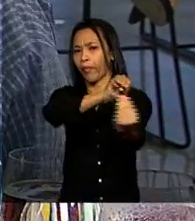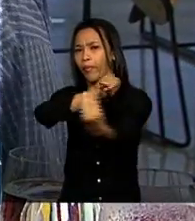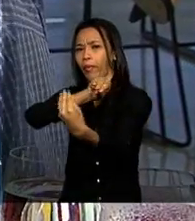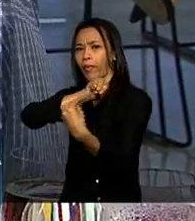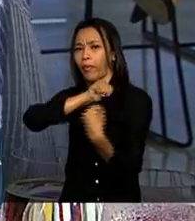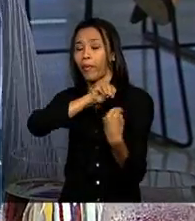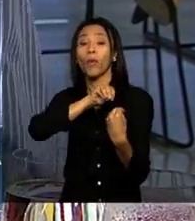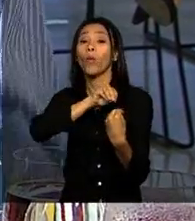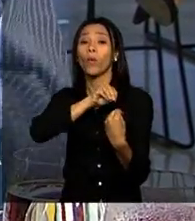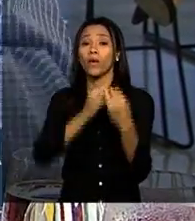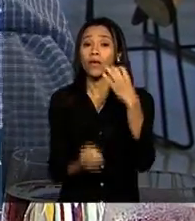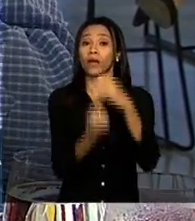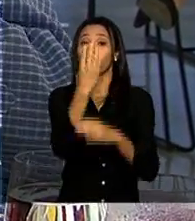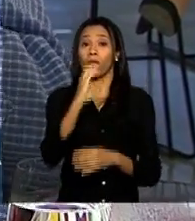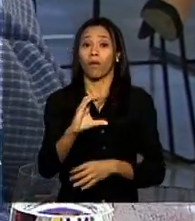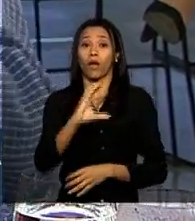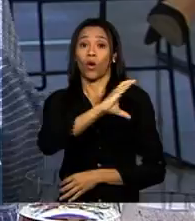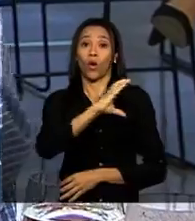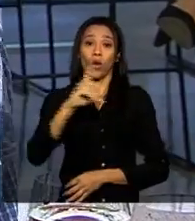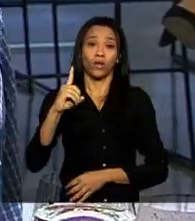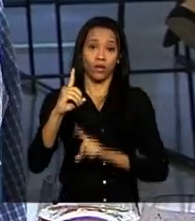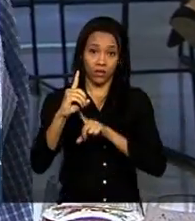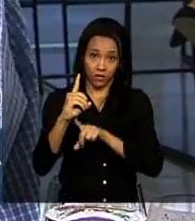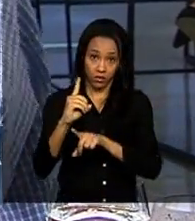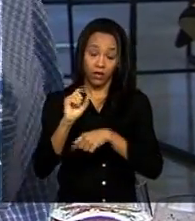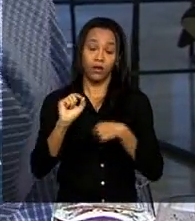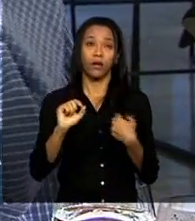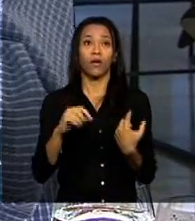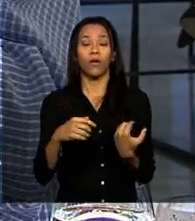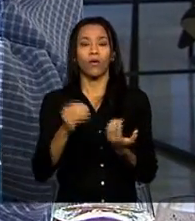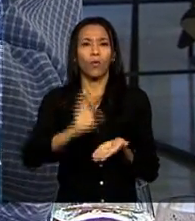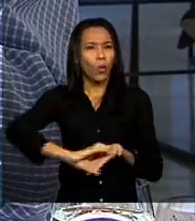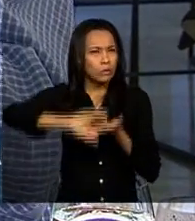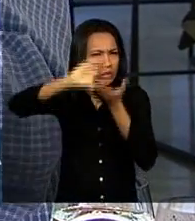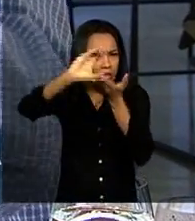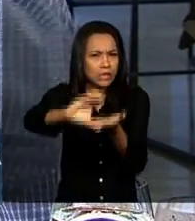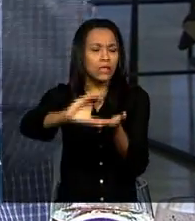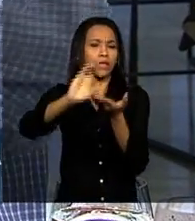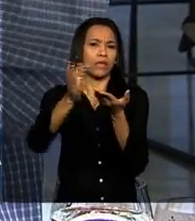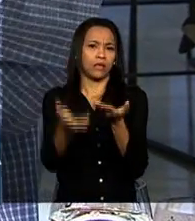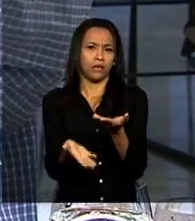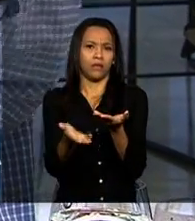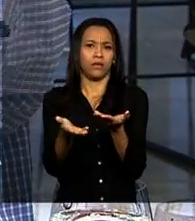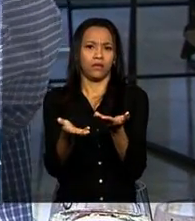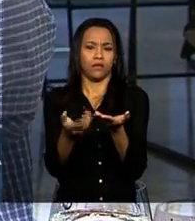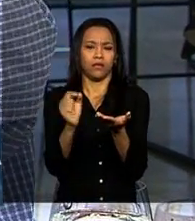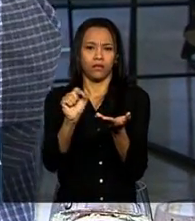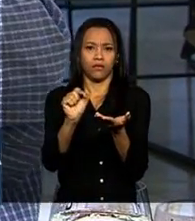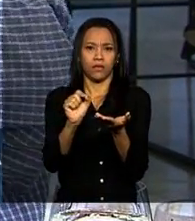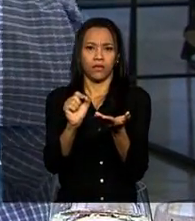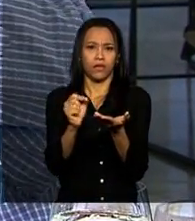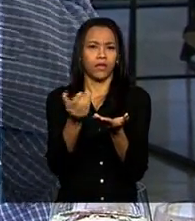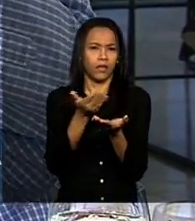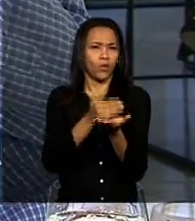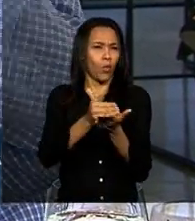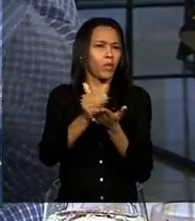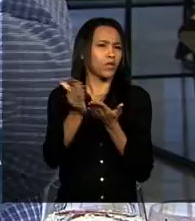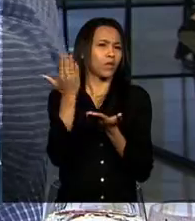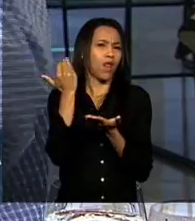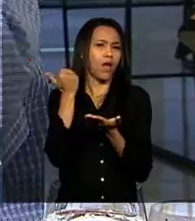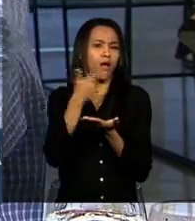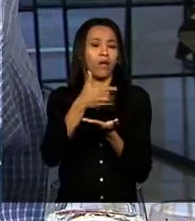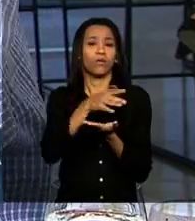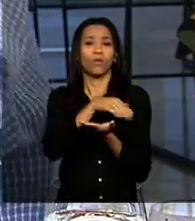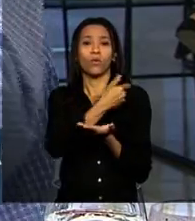uma coordenação de um conselho de movimentos populares ass semelhante aquele conselhão que havia no início do governo Lula de